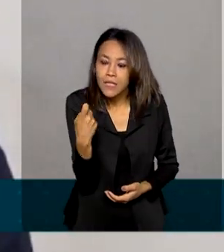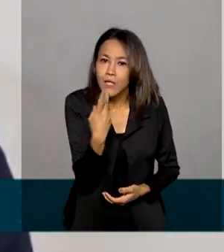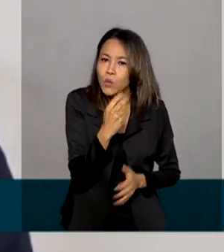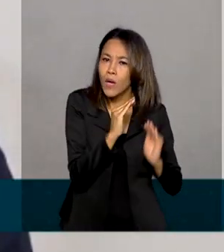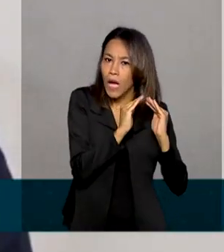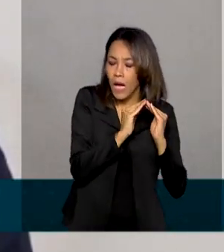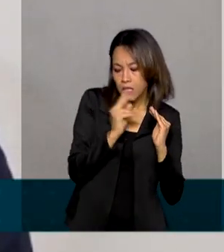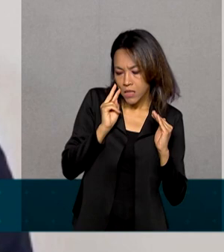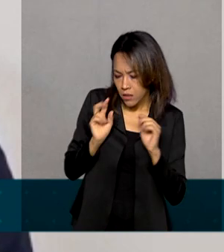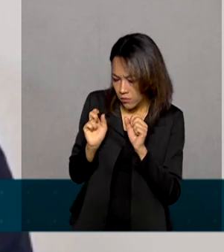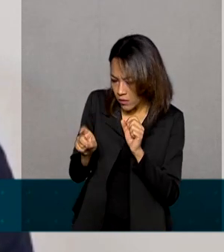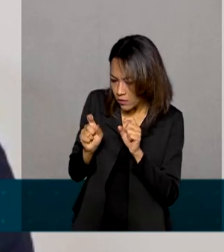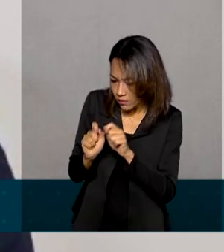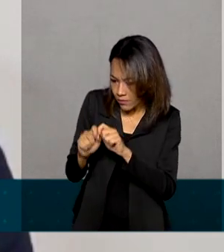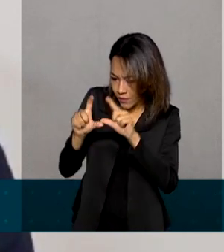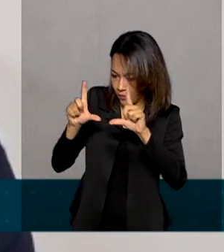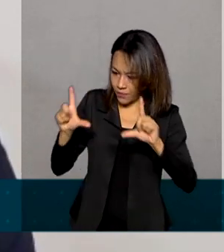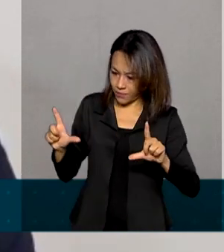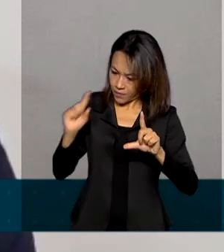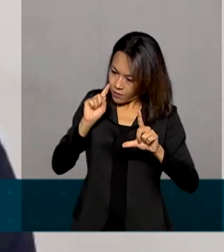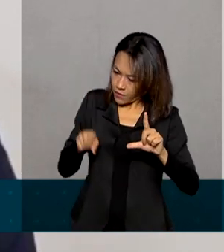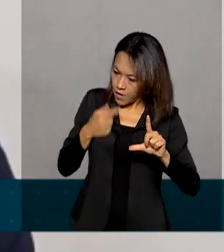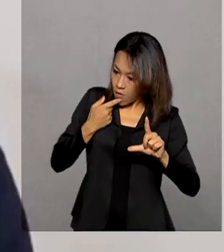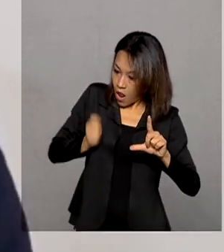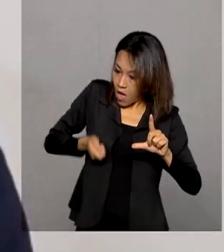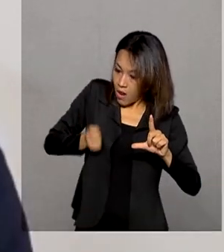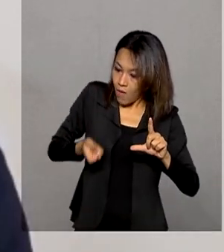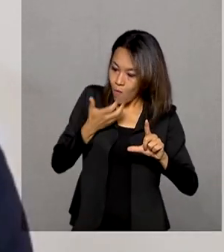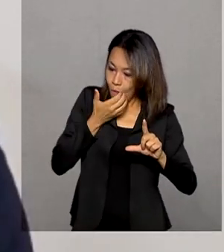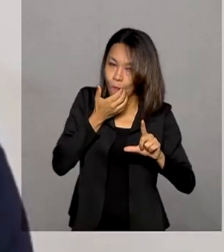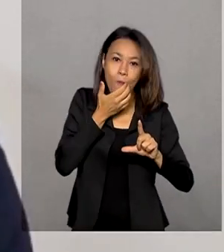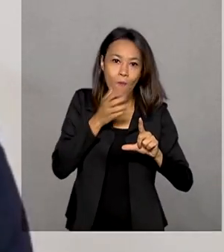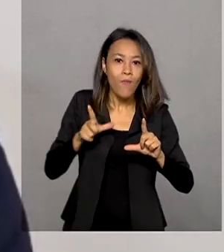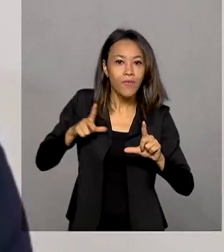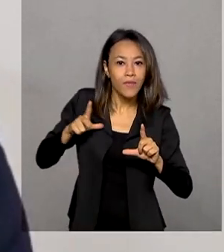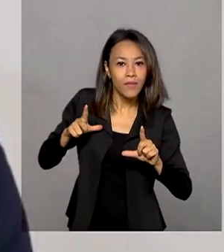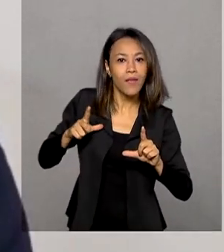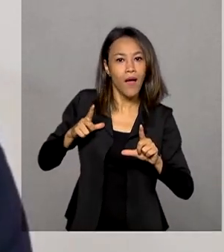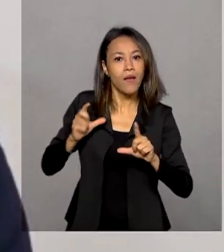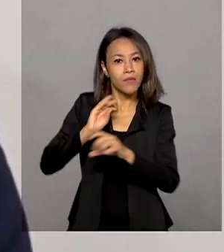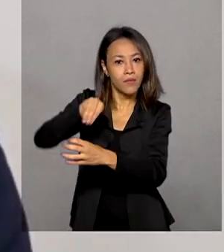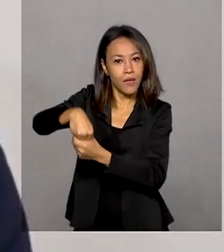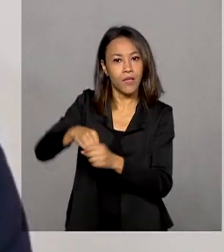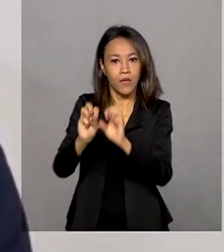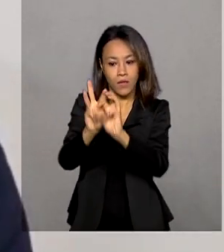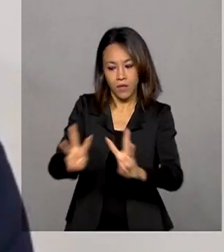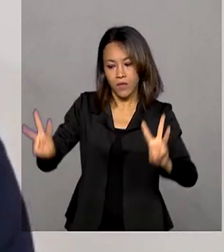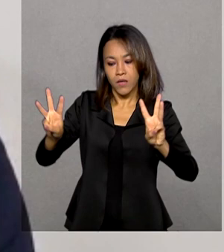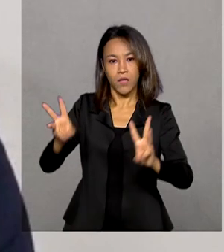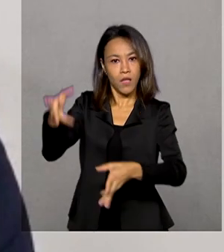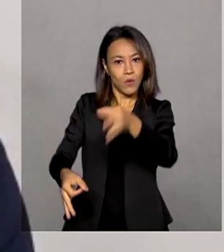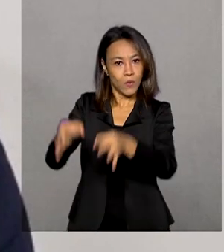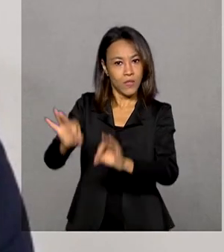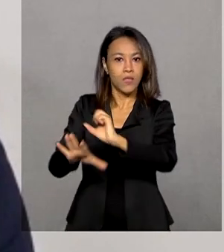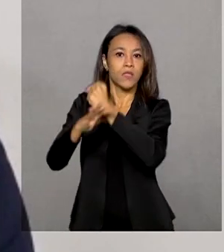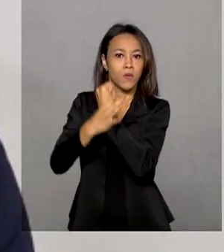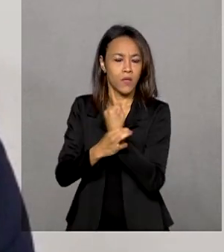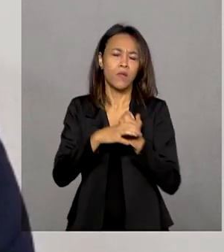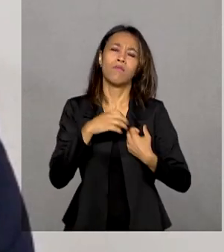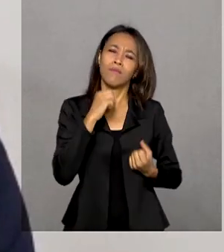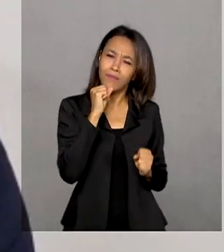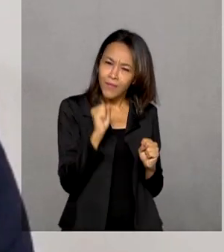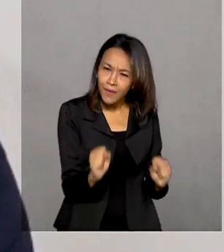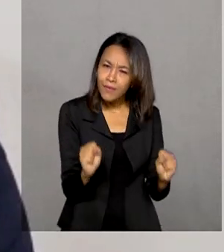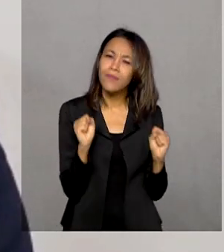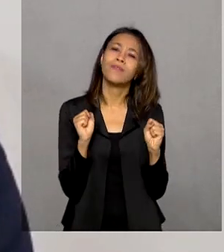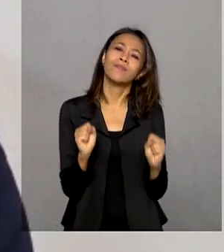acessando o link do leilão que encontra-se disponível na página do próprio Ministério da Justiça e Segurança Pública pode então